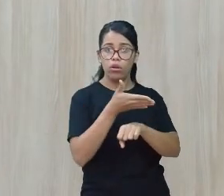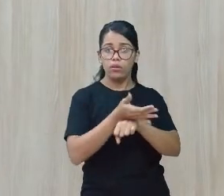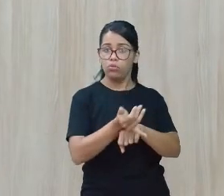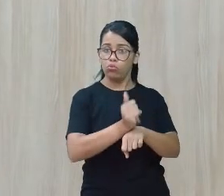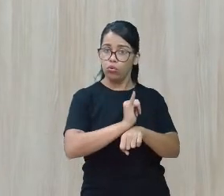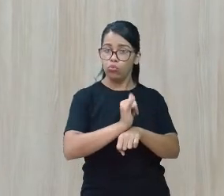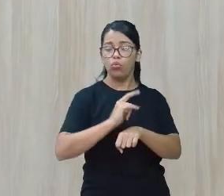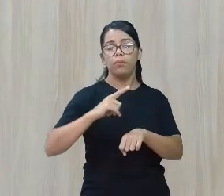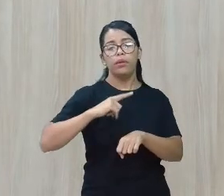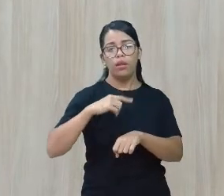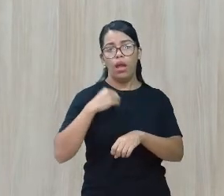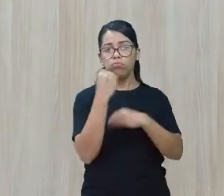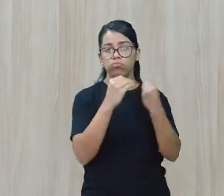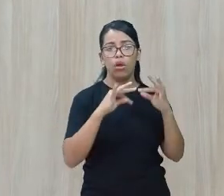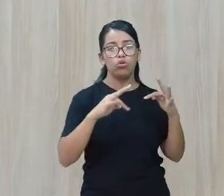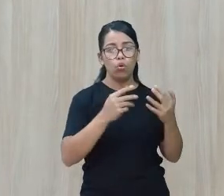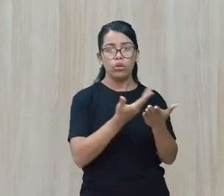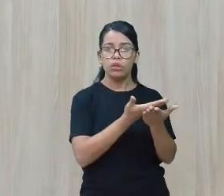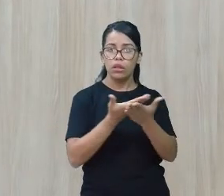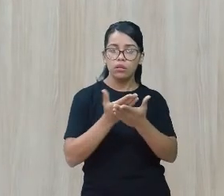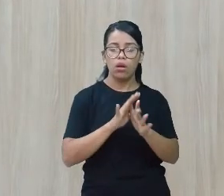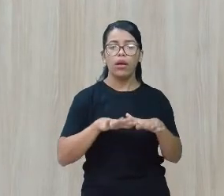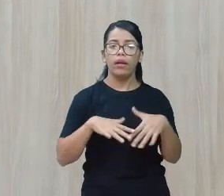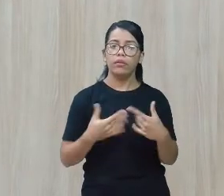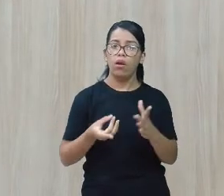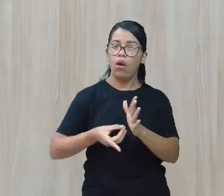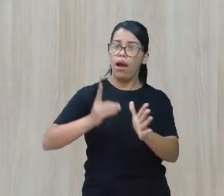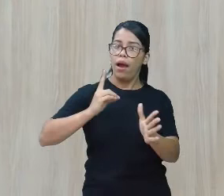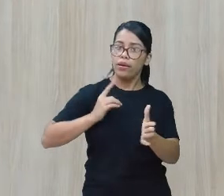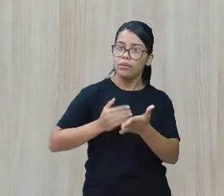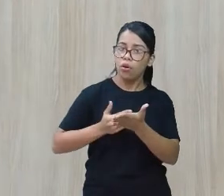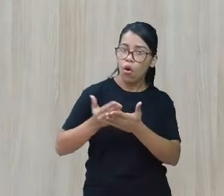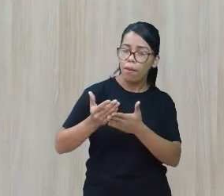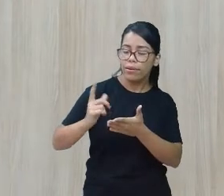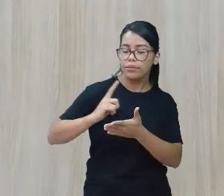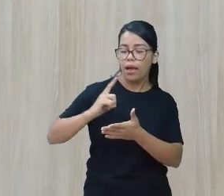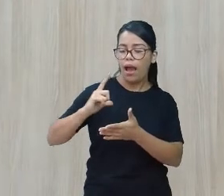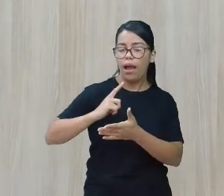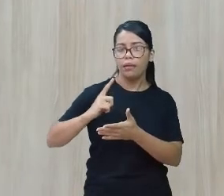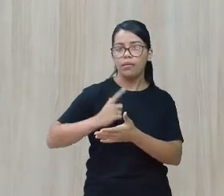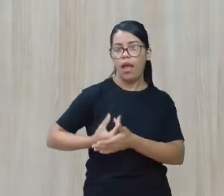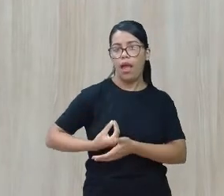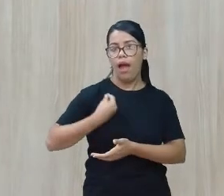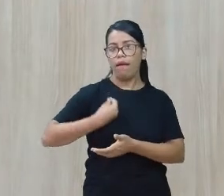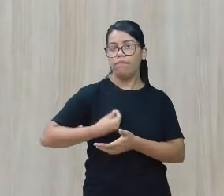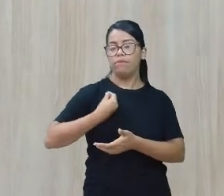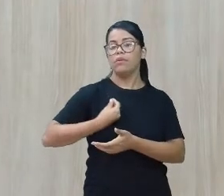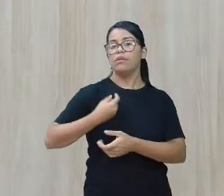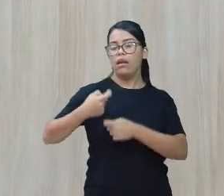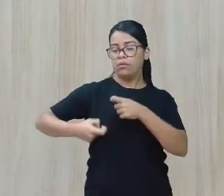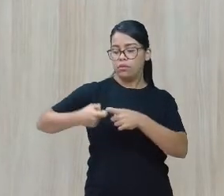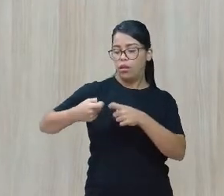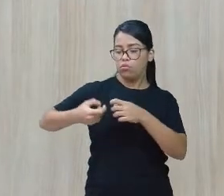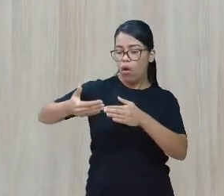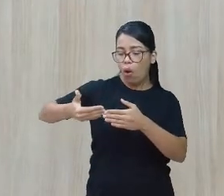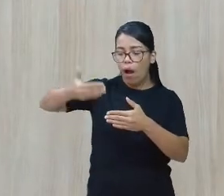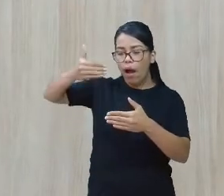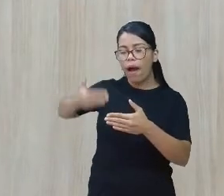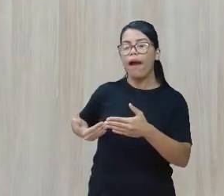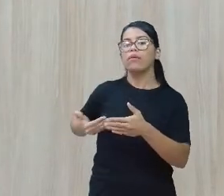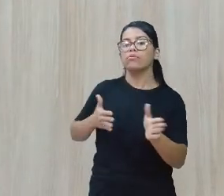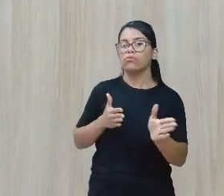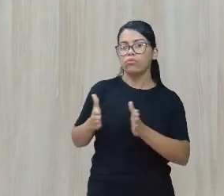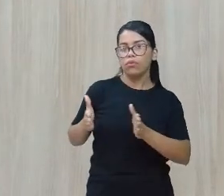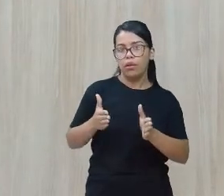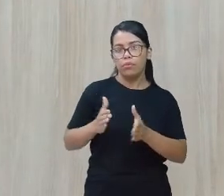realmente antes de escolher entrar para a vida sexual antes do tempo, né, ou precoce. Então, aqui nós trazemos para